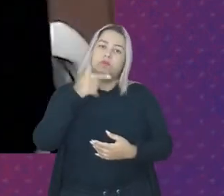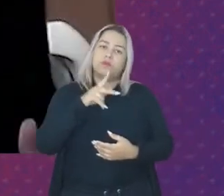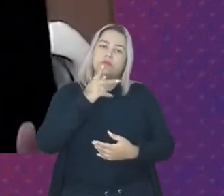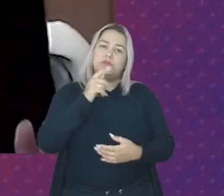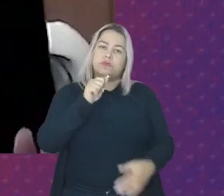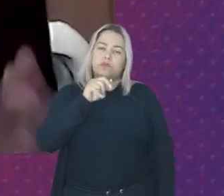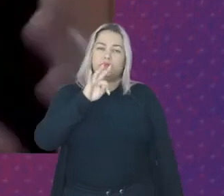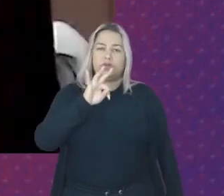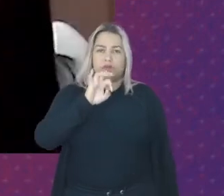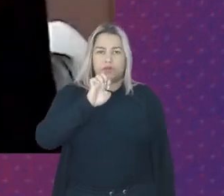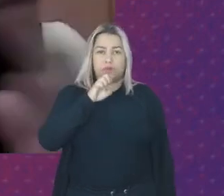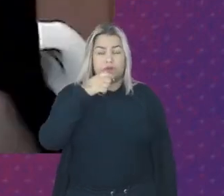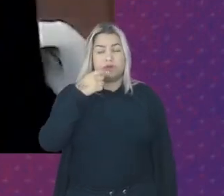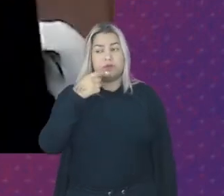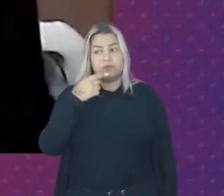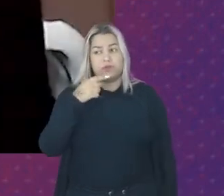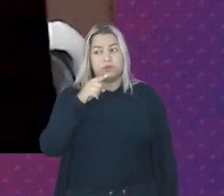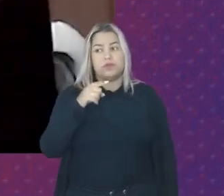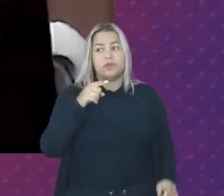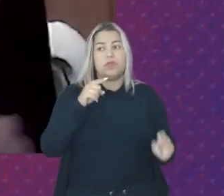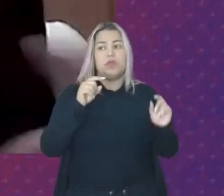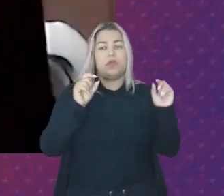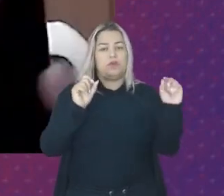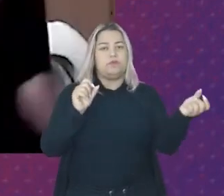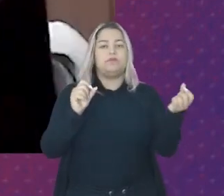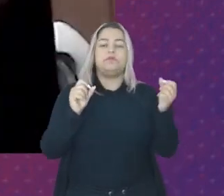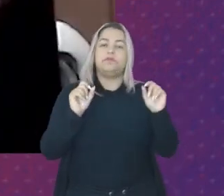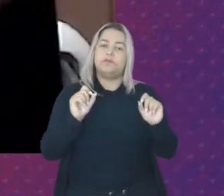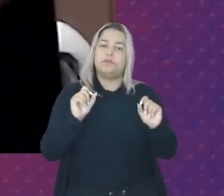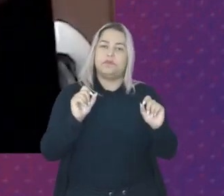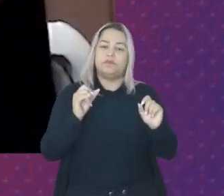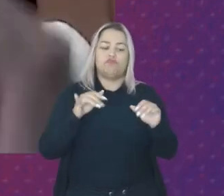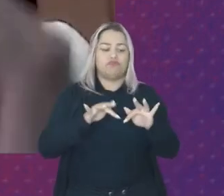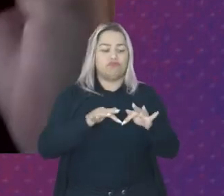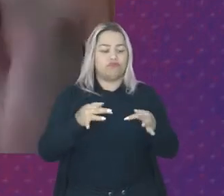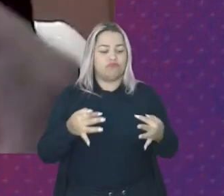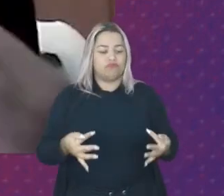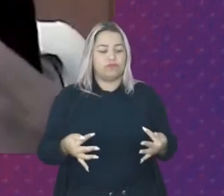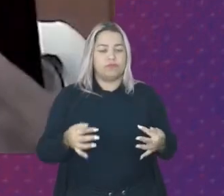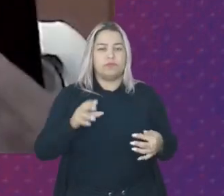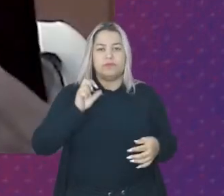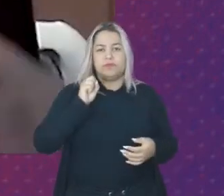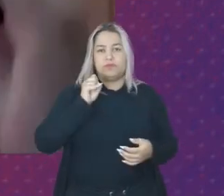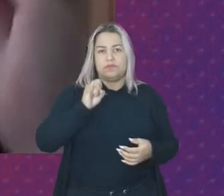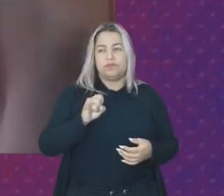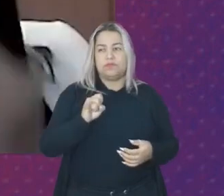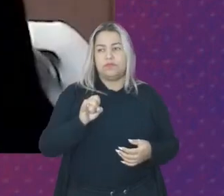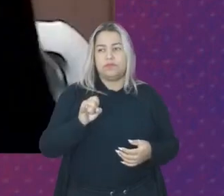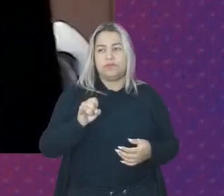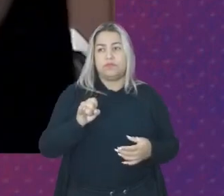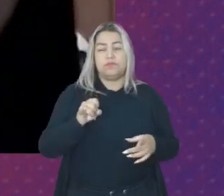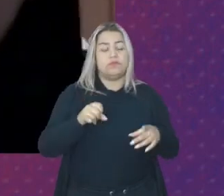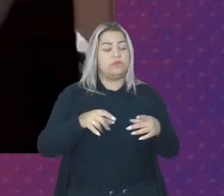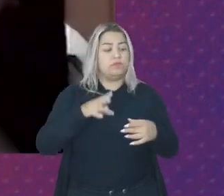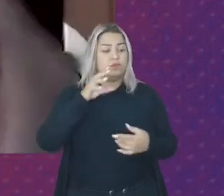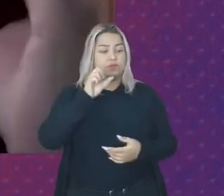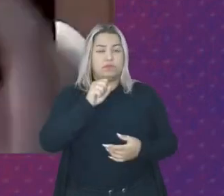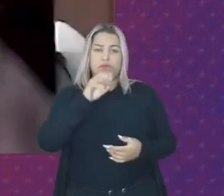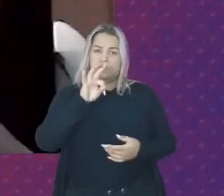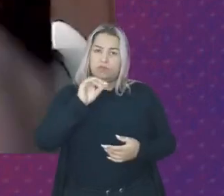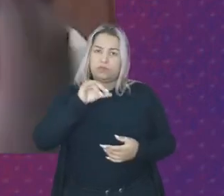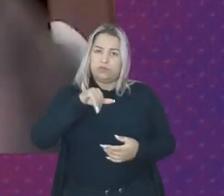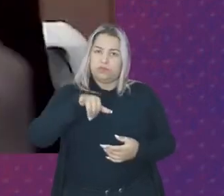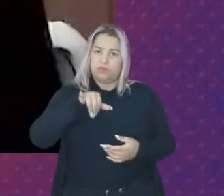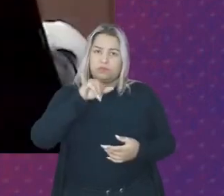um hater. Por quê? Olha só, entre as coisas mais simples, se você, nos seus stories,